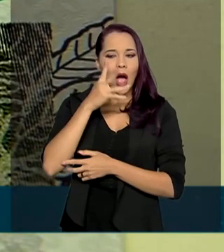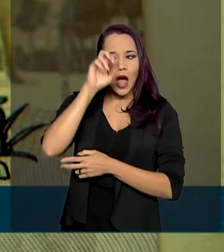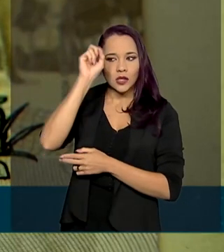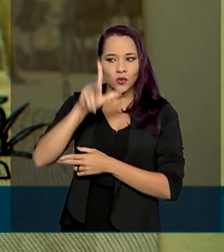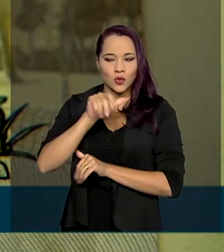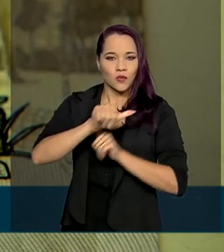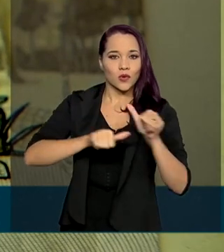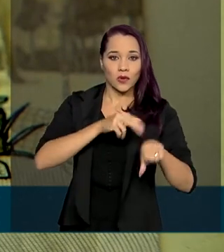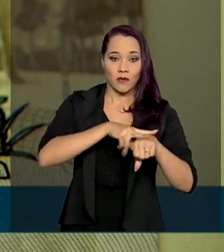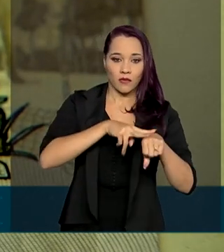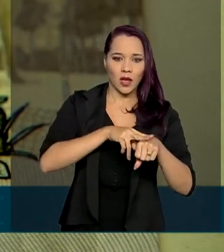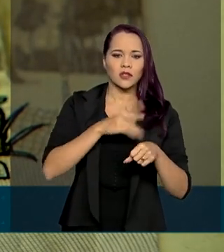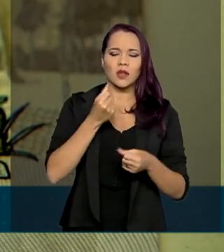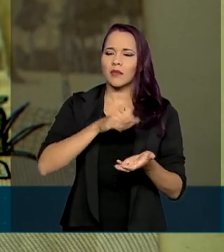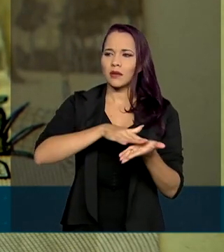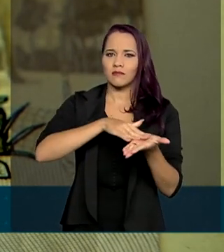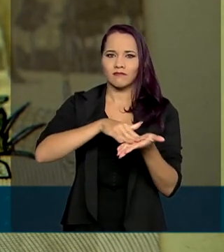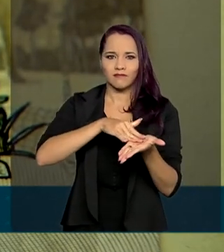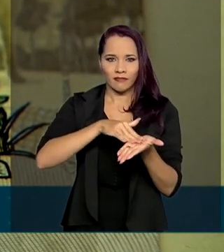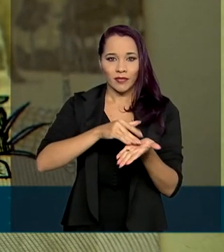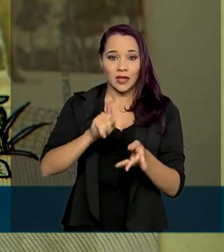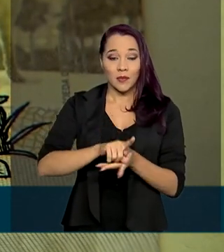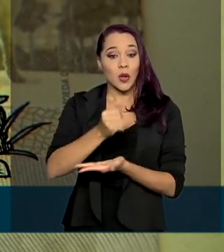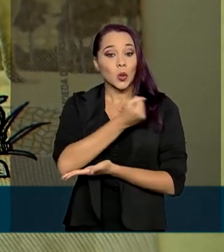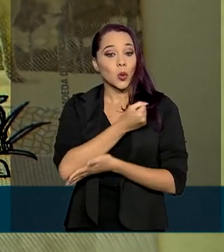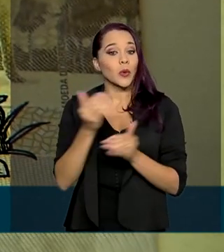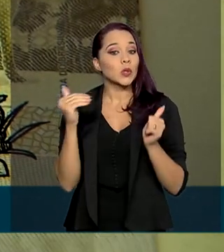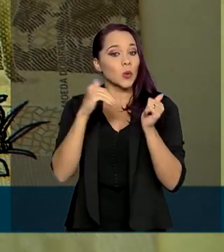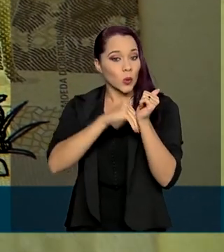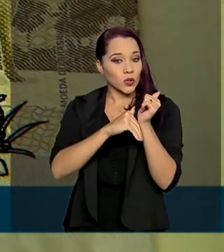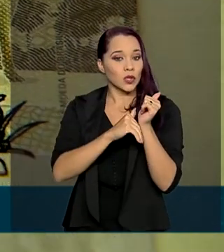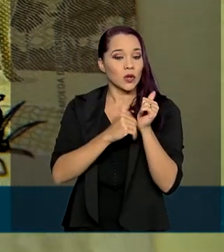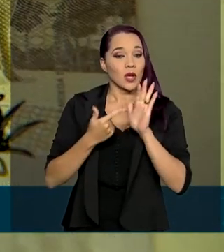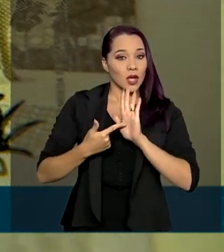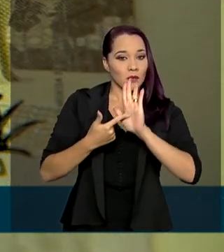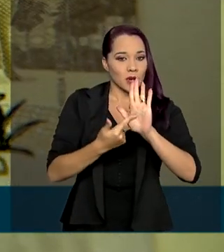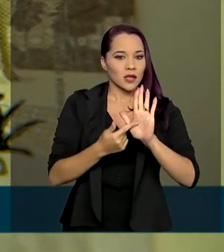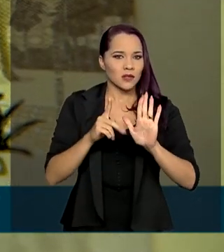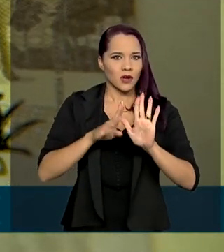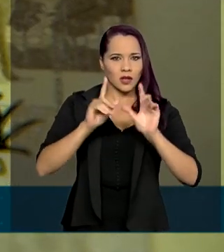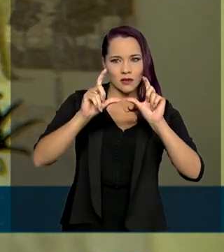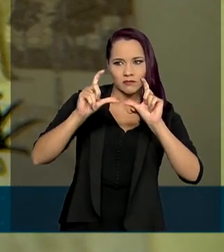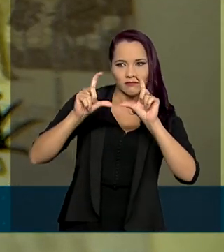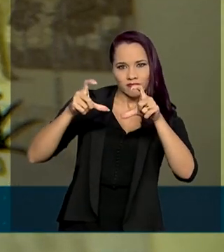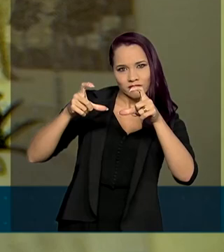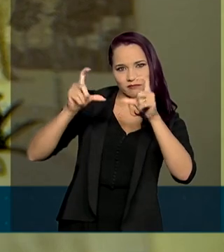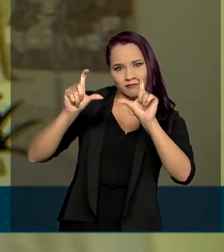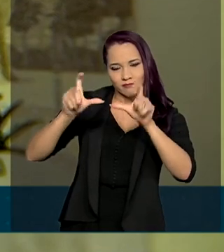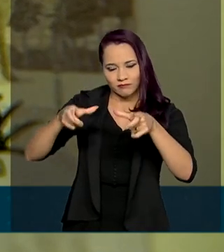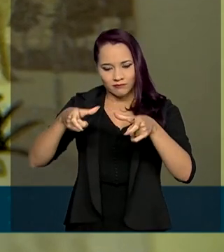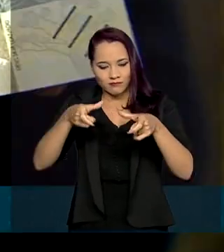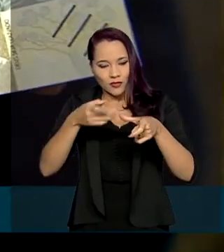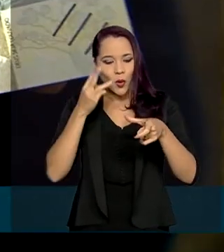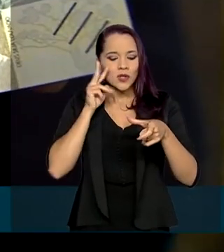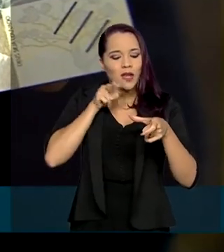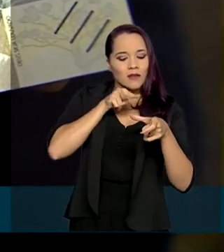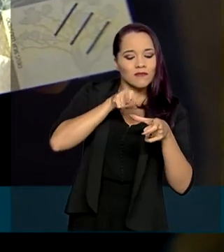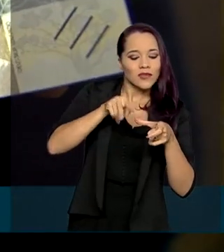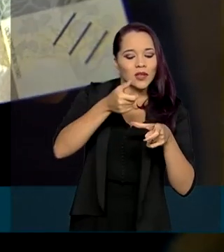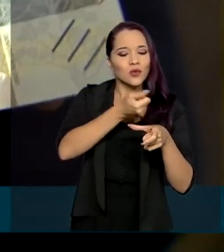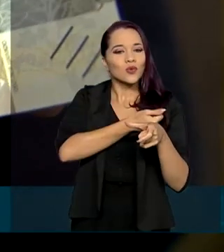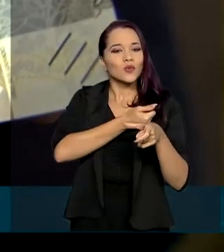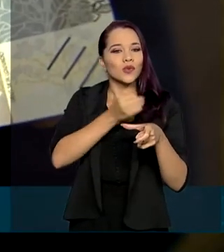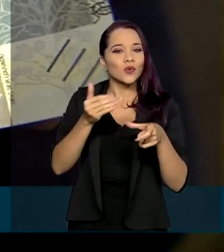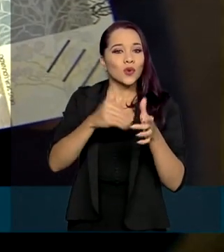o verde, alto relevo e um número escondido, que aparece quando a cédula é colocada na posição horizontal. Serão